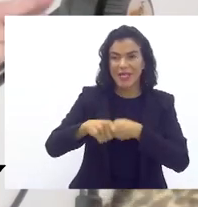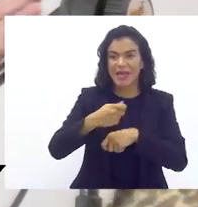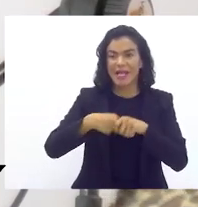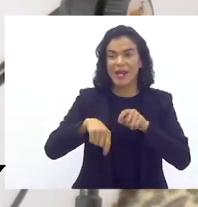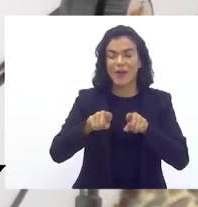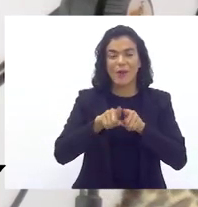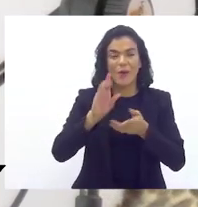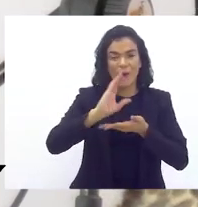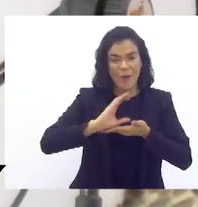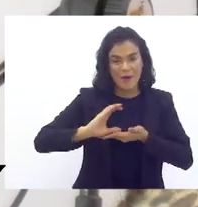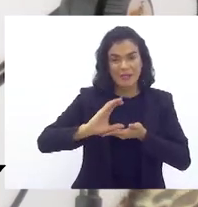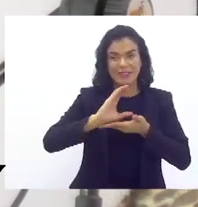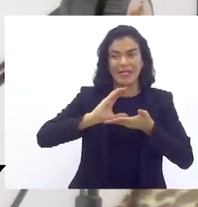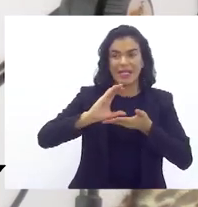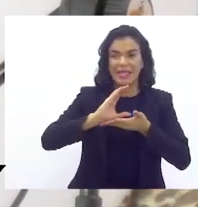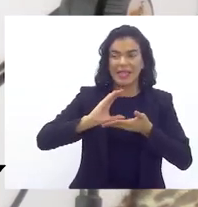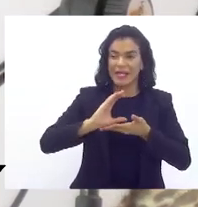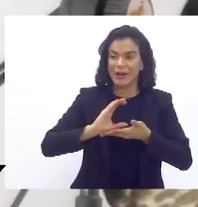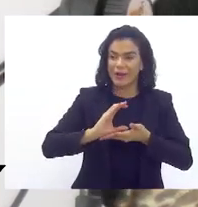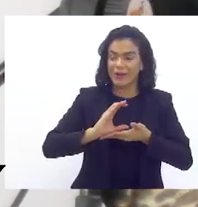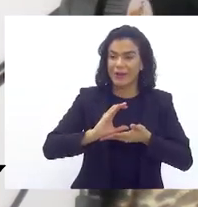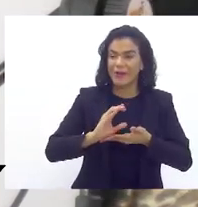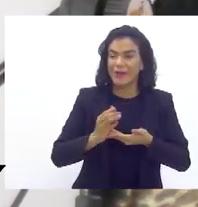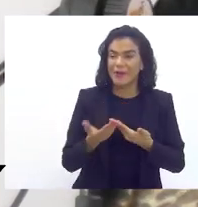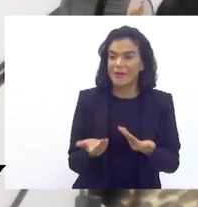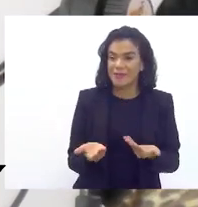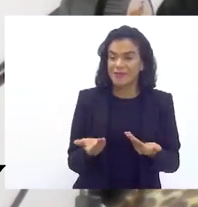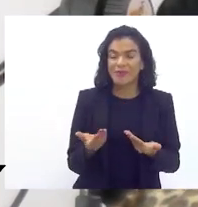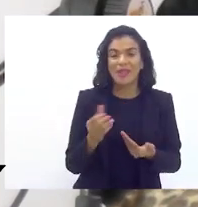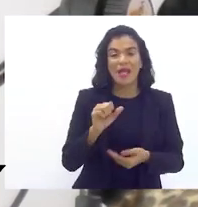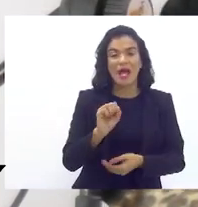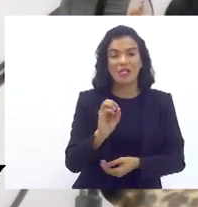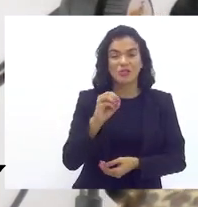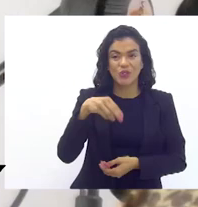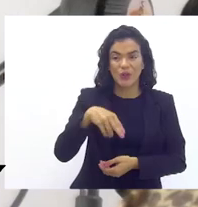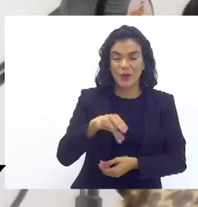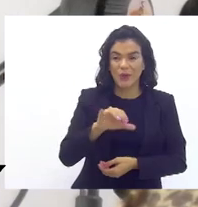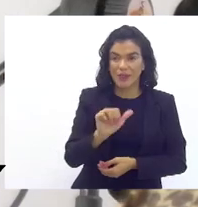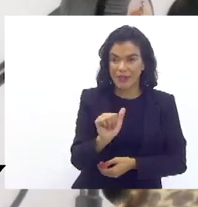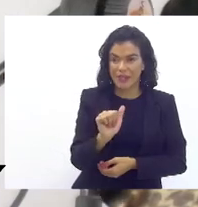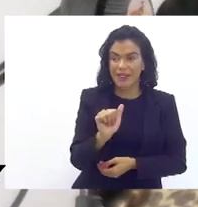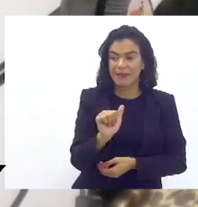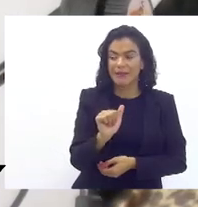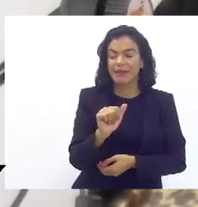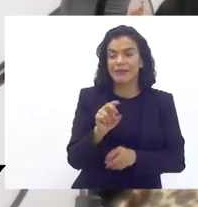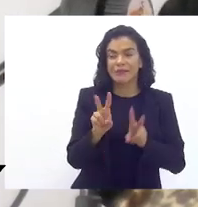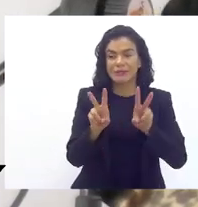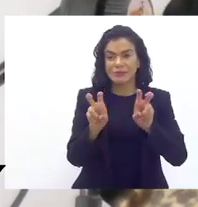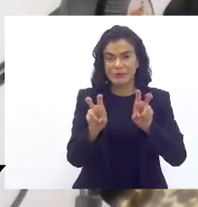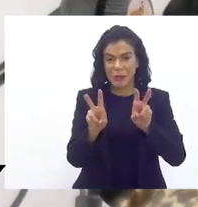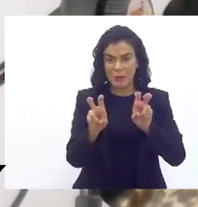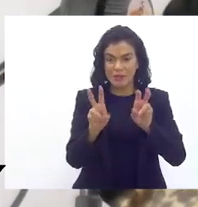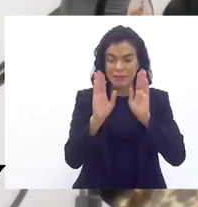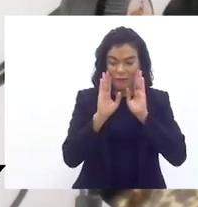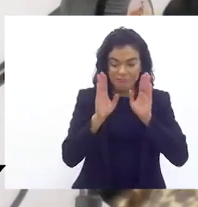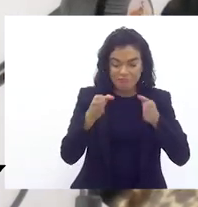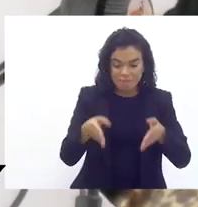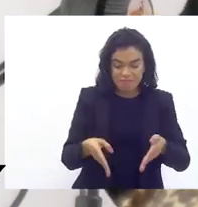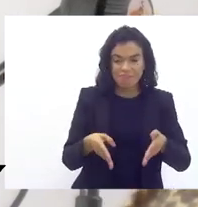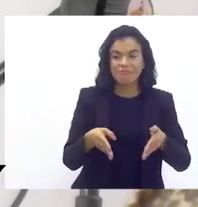Conselheiro Diogo tebete a Sônia Soares que sobre esse tema especificamente